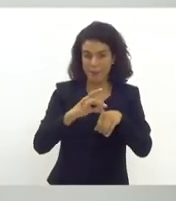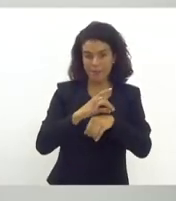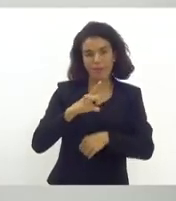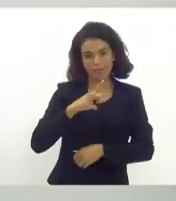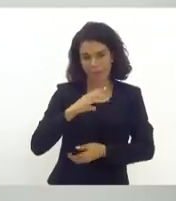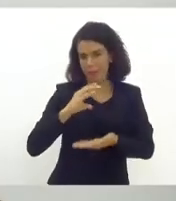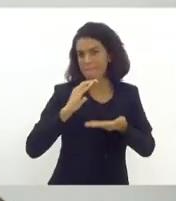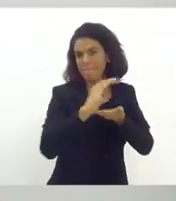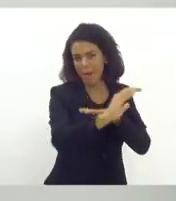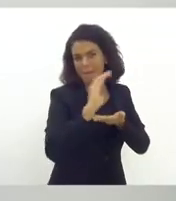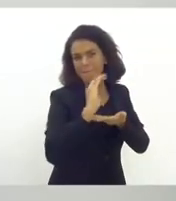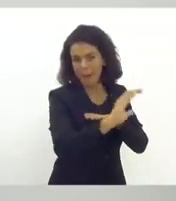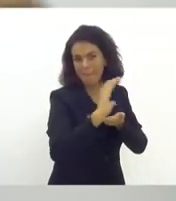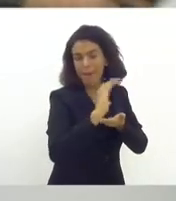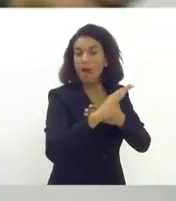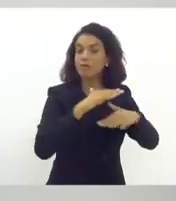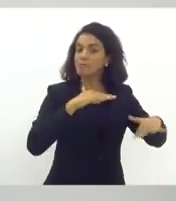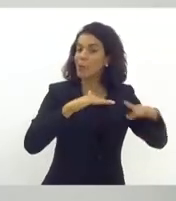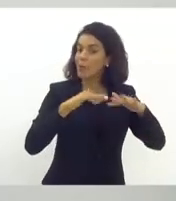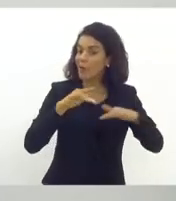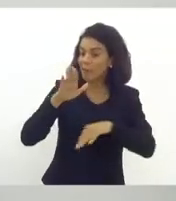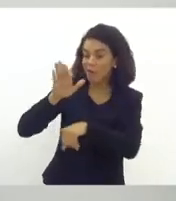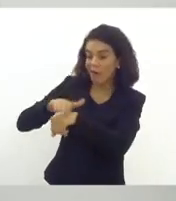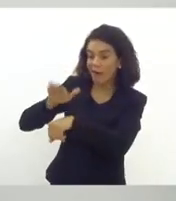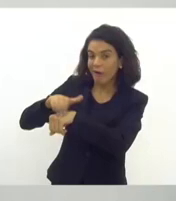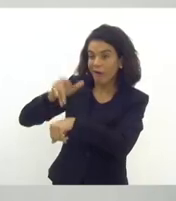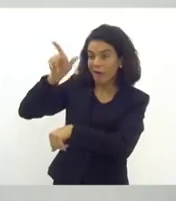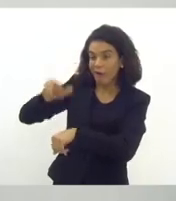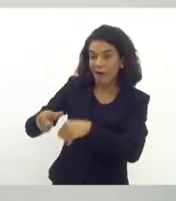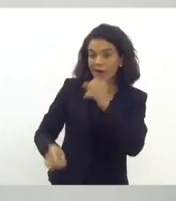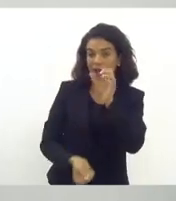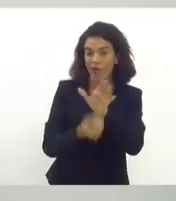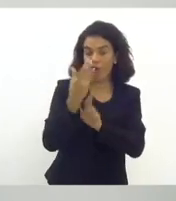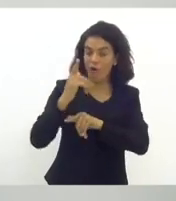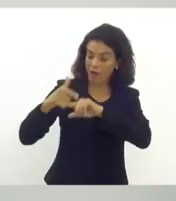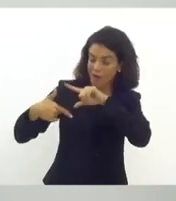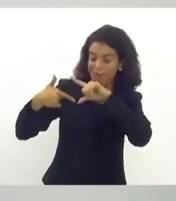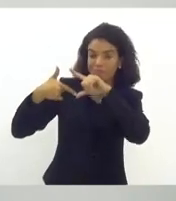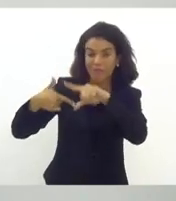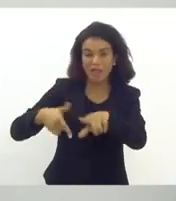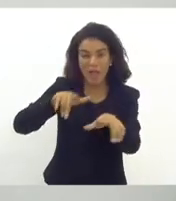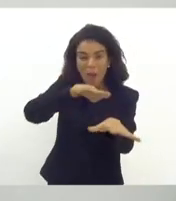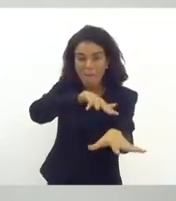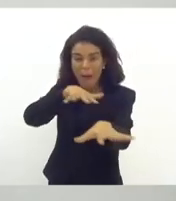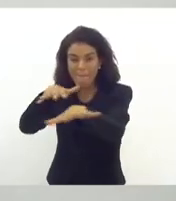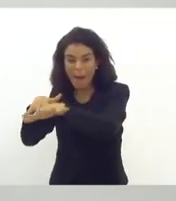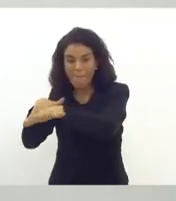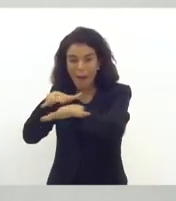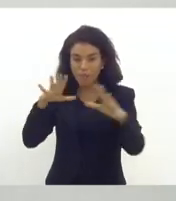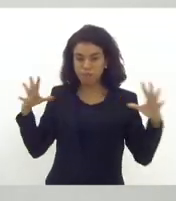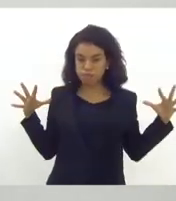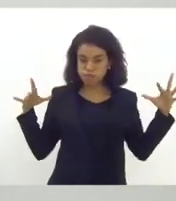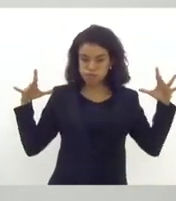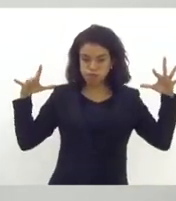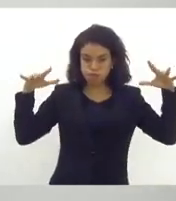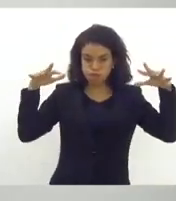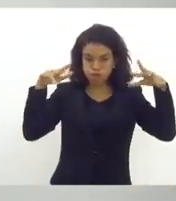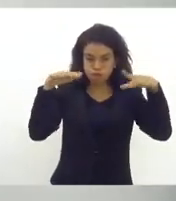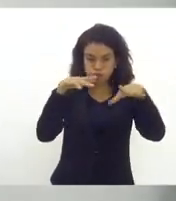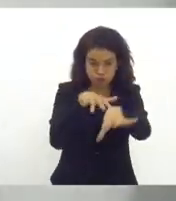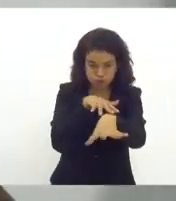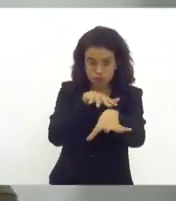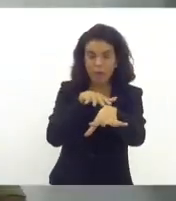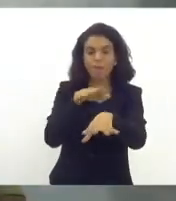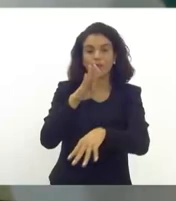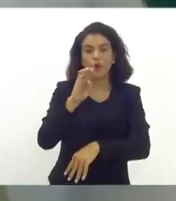patrocinador também mas é um movimento que ele criou que é tradicional e que arrasta a gente de todos os blocos para sair na Bola Preta